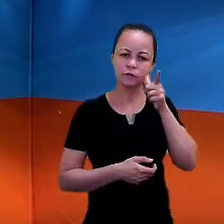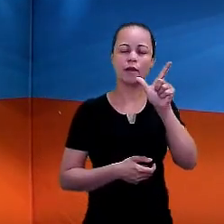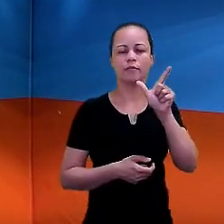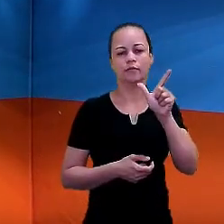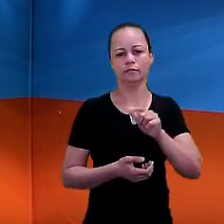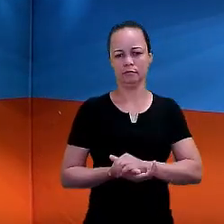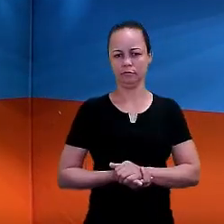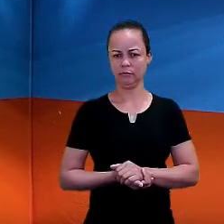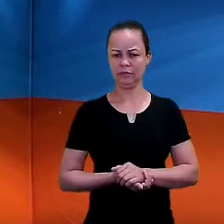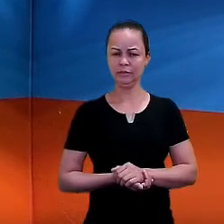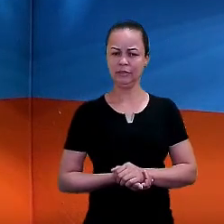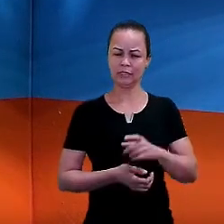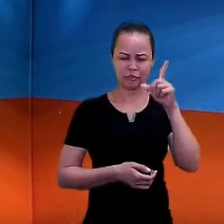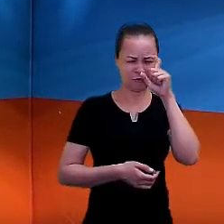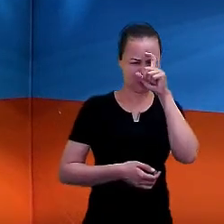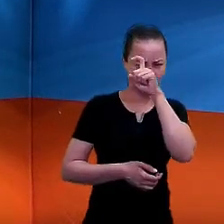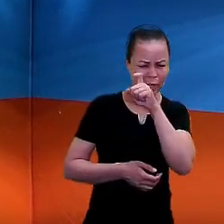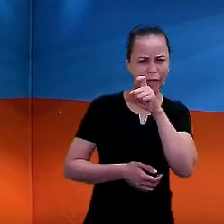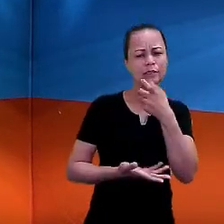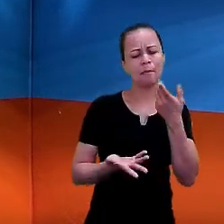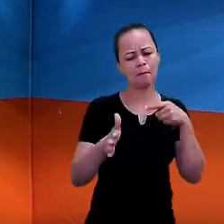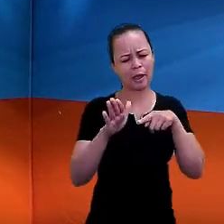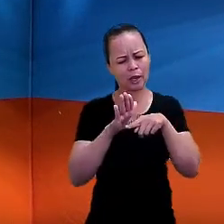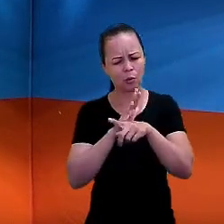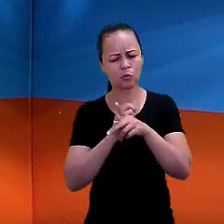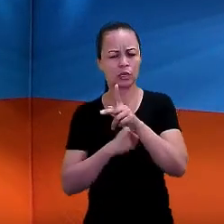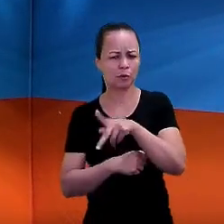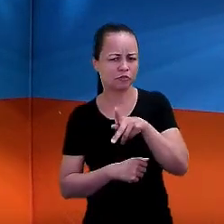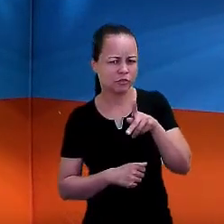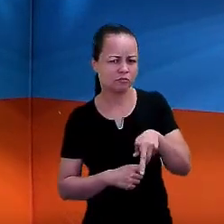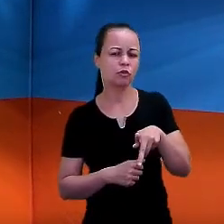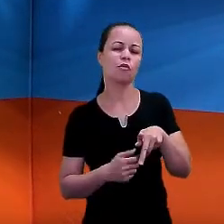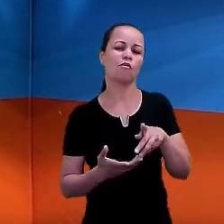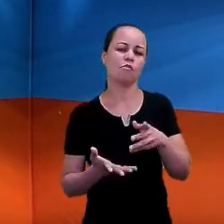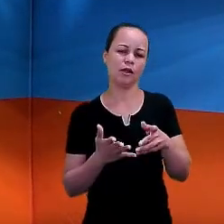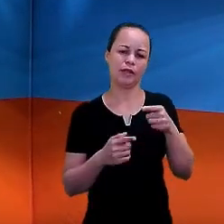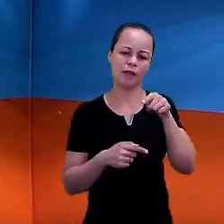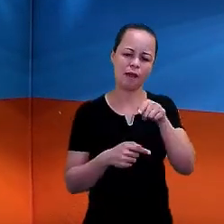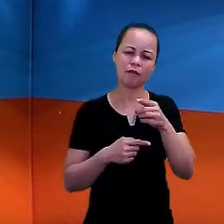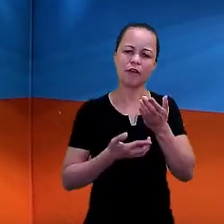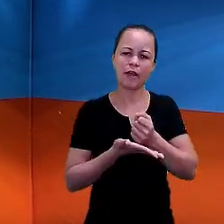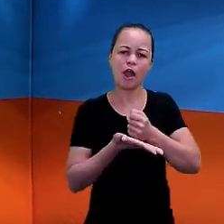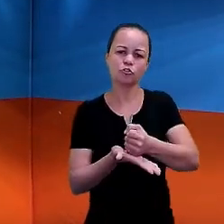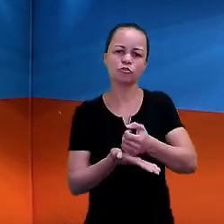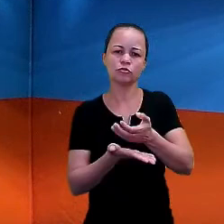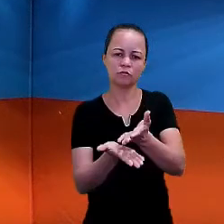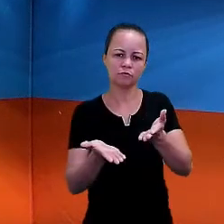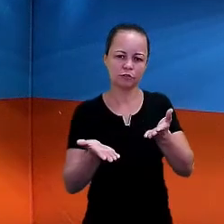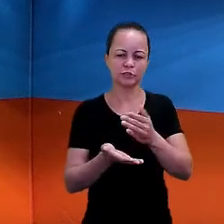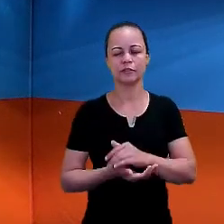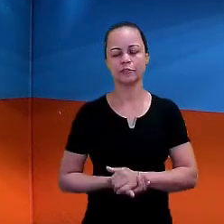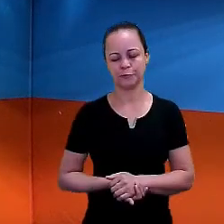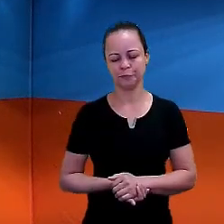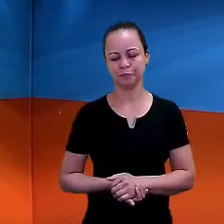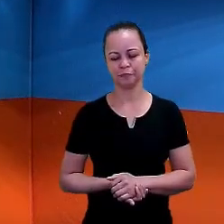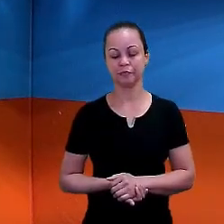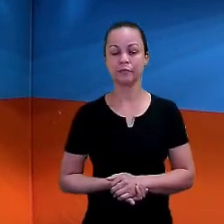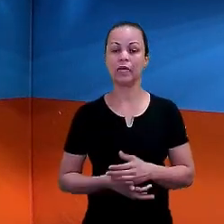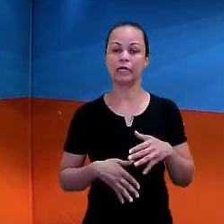Tem dificuldade? Vai na professora, pergunta a professora, que ela tá lá pra ajudar vocês, ok? Então, a gente vai